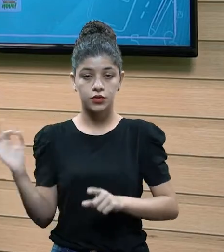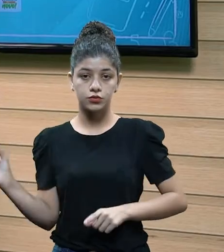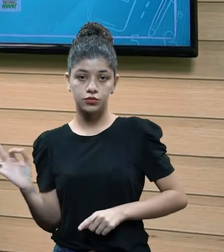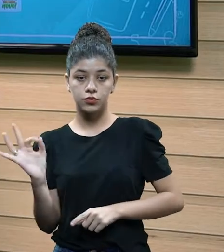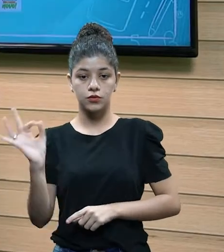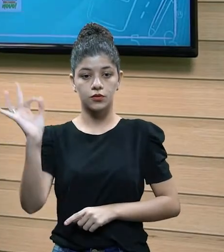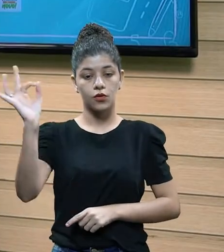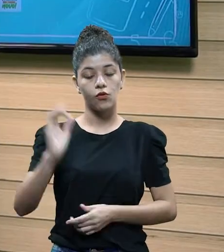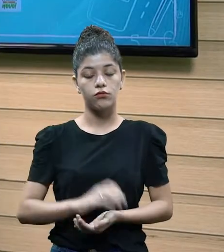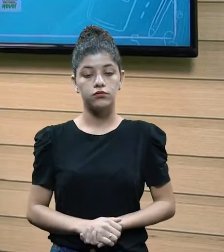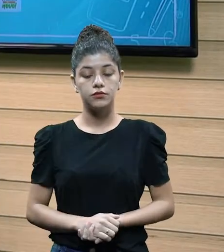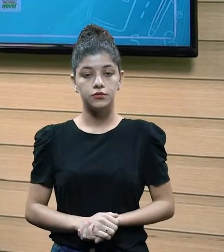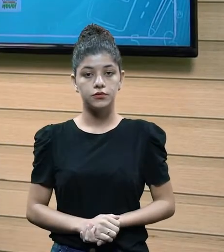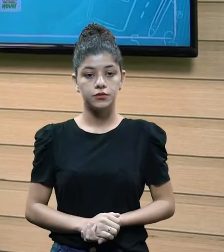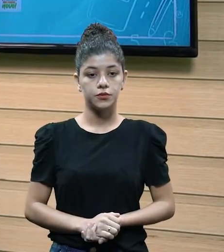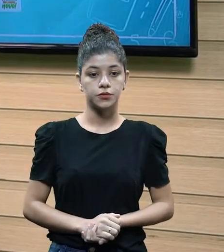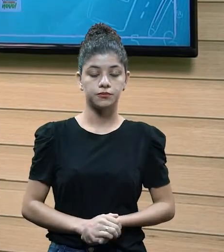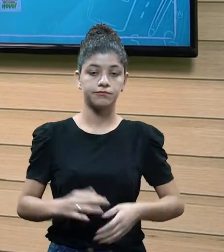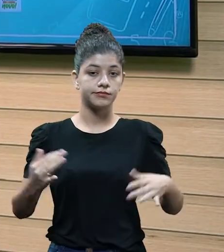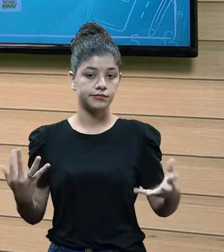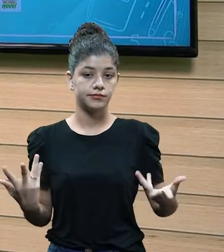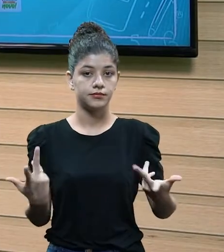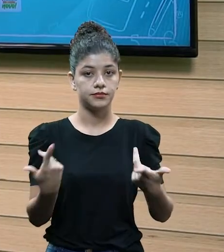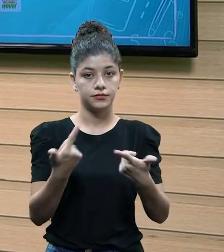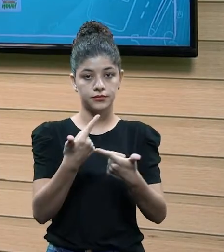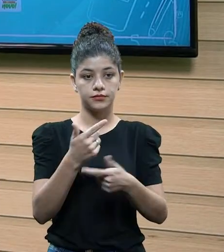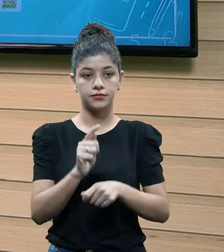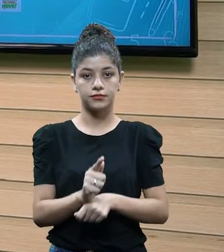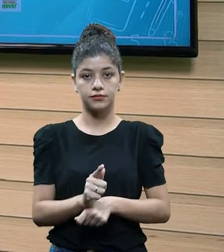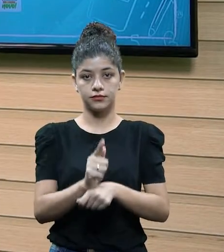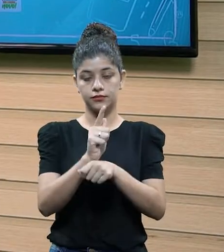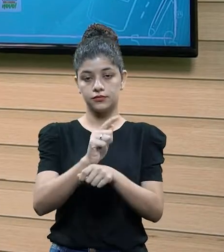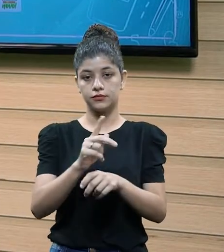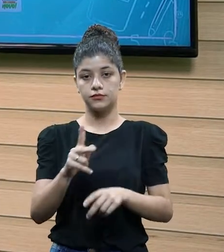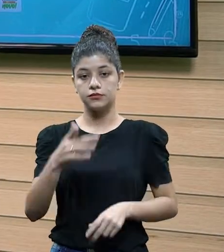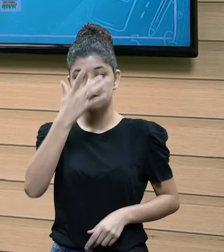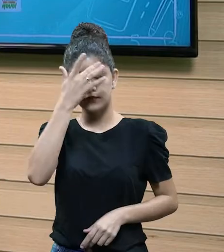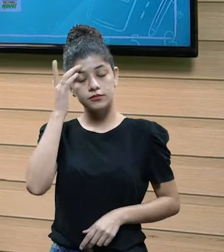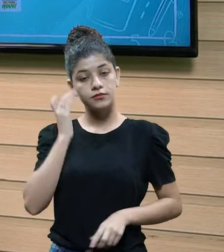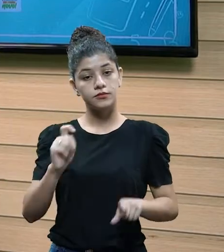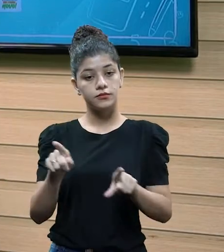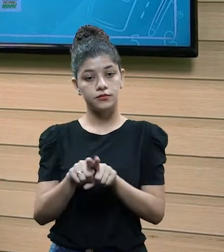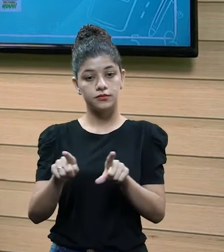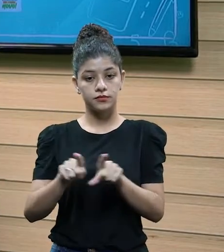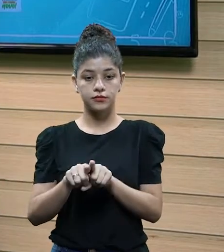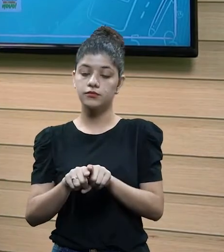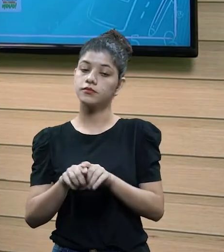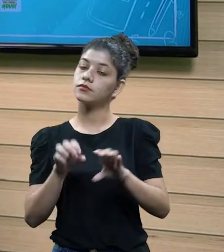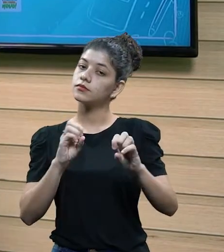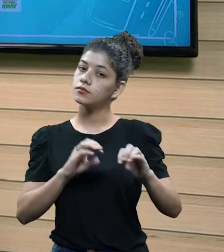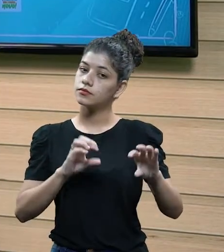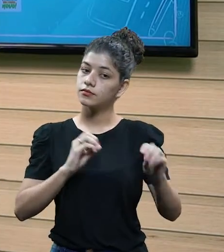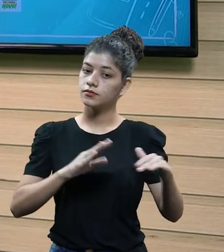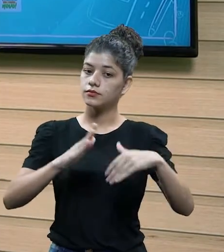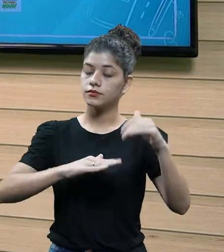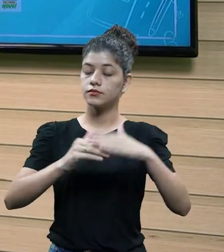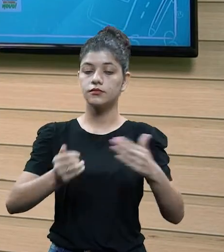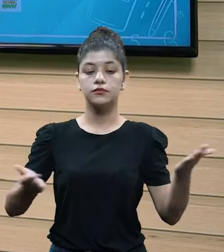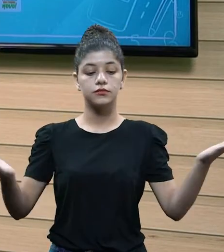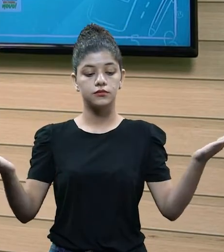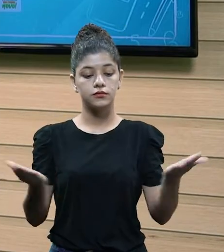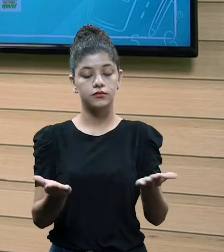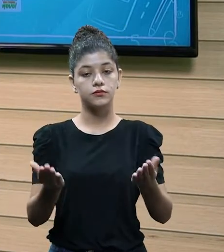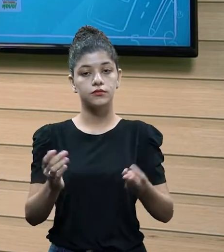Maranhão, sou especialista em Gestão de Pessoas e também tenho uma especialização em Docência da Educação Profissional. E hoje,